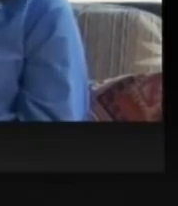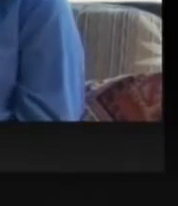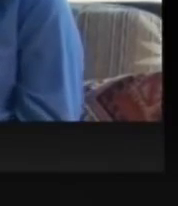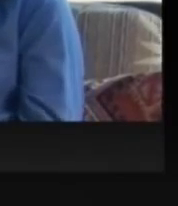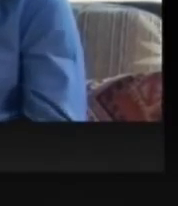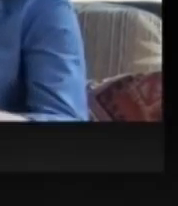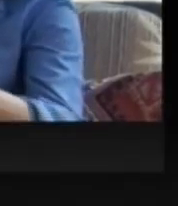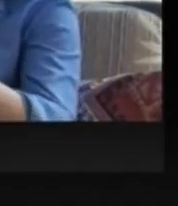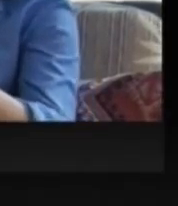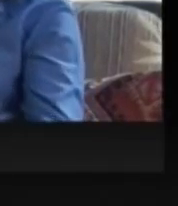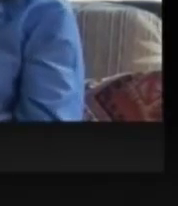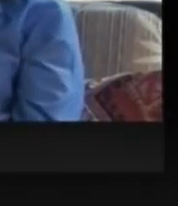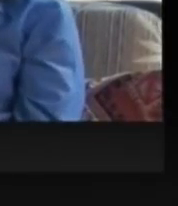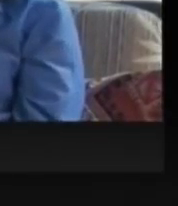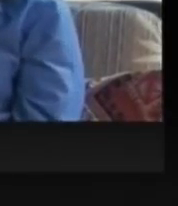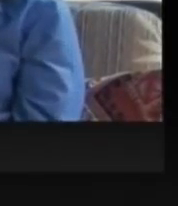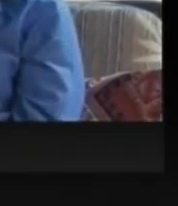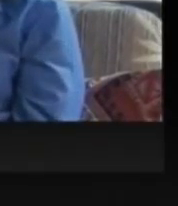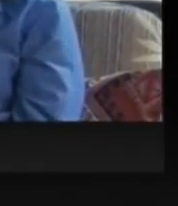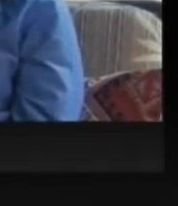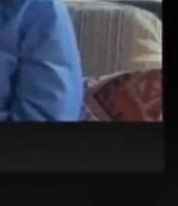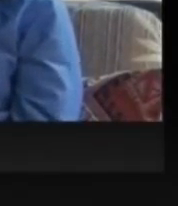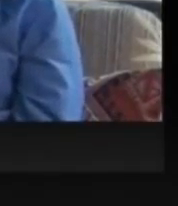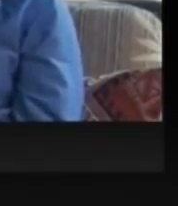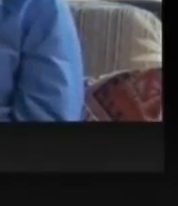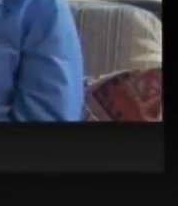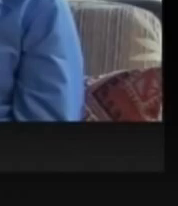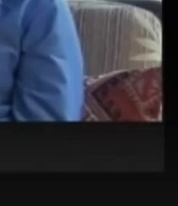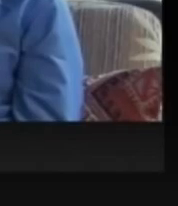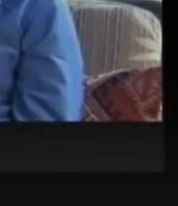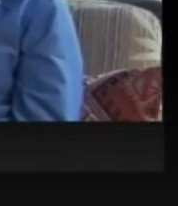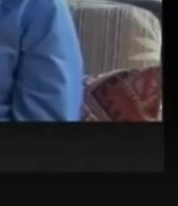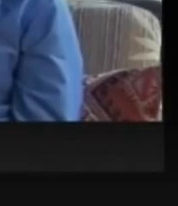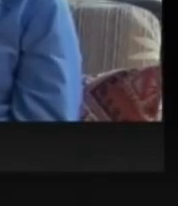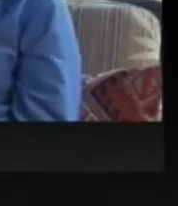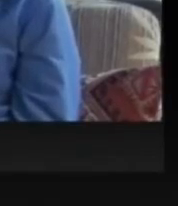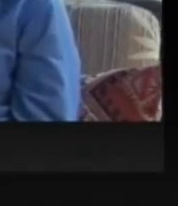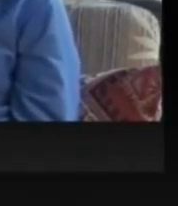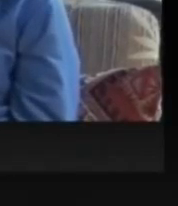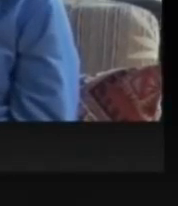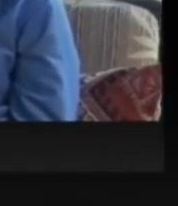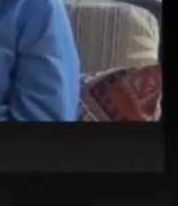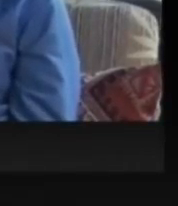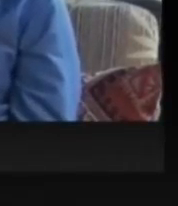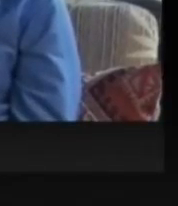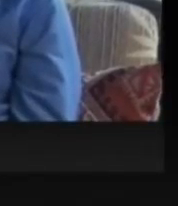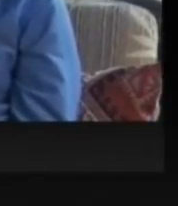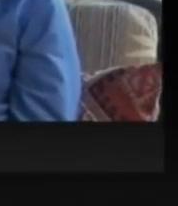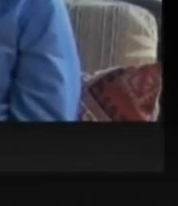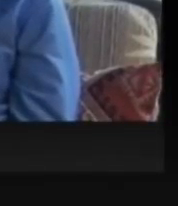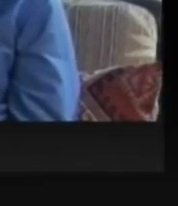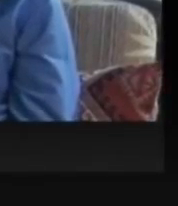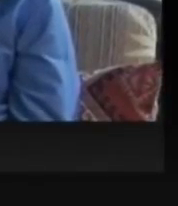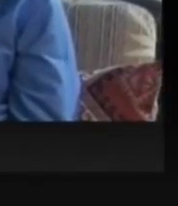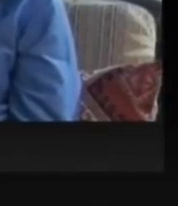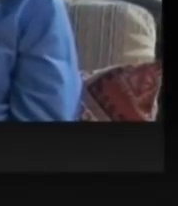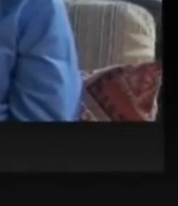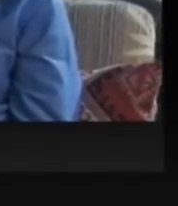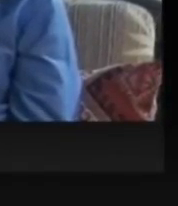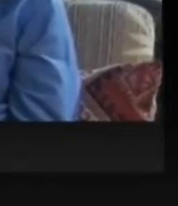que contribui para formar a identidade do indivíduo e também pode ser uma